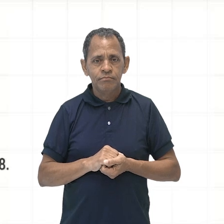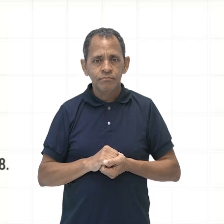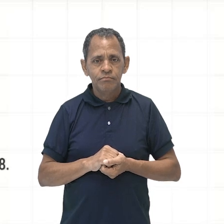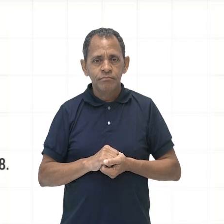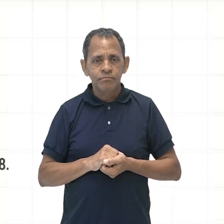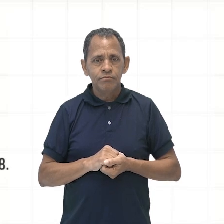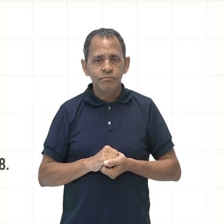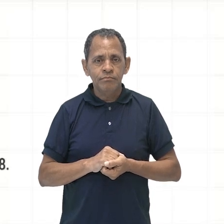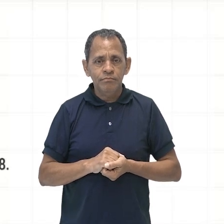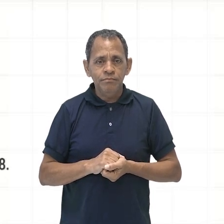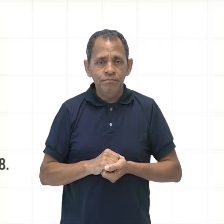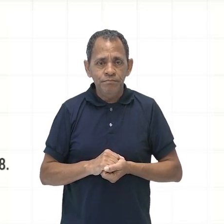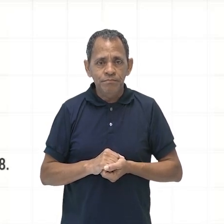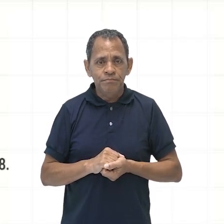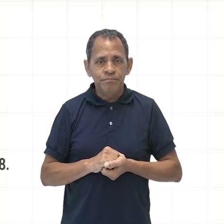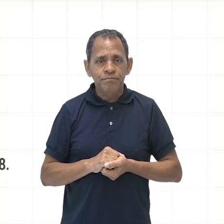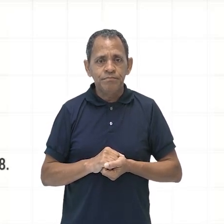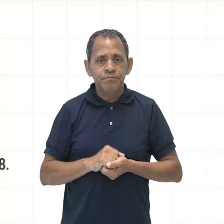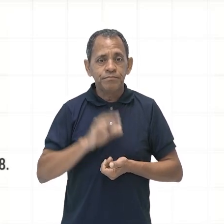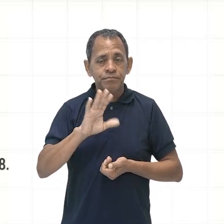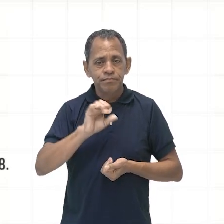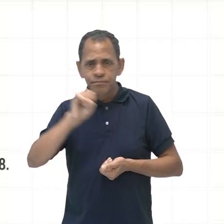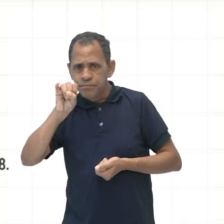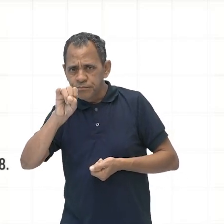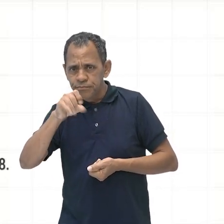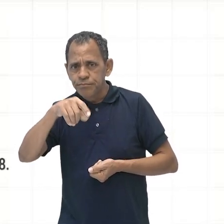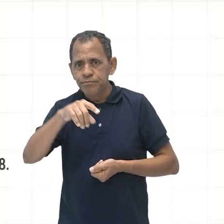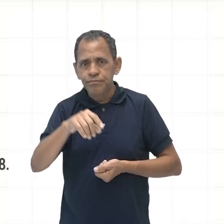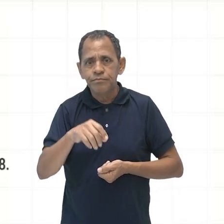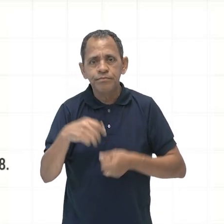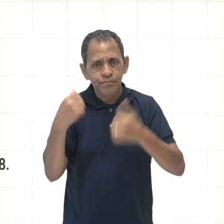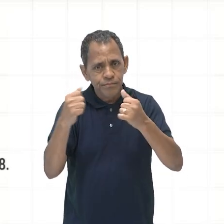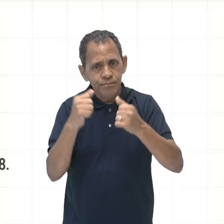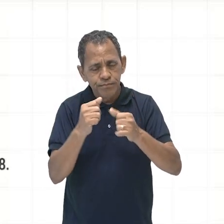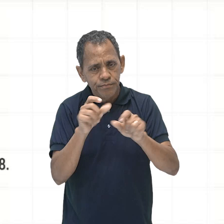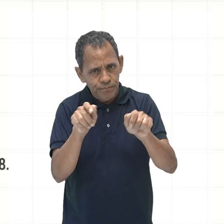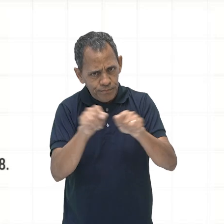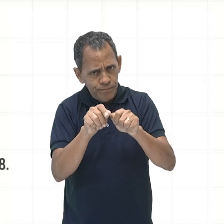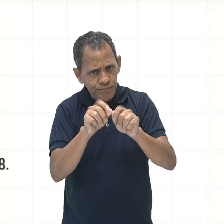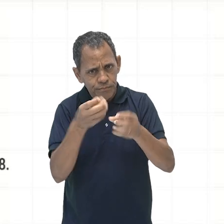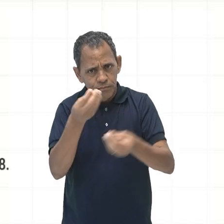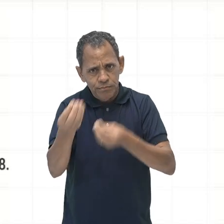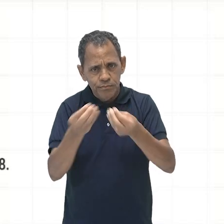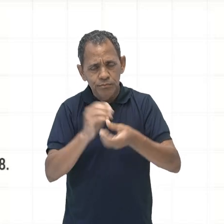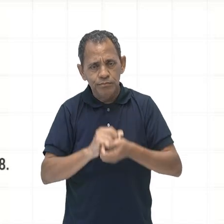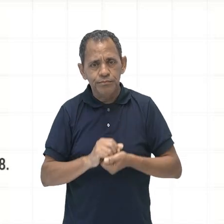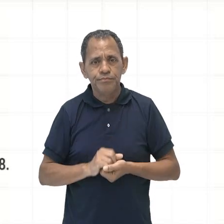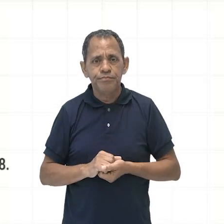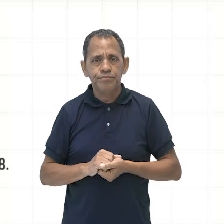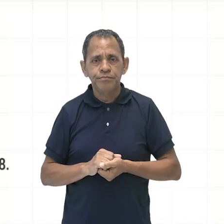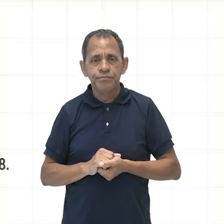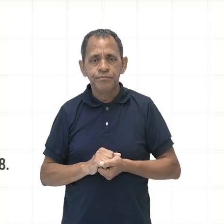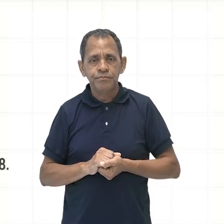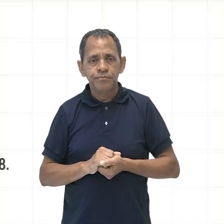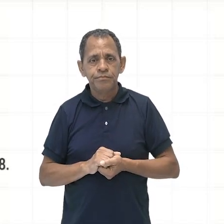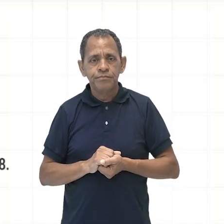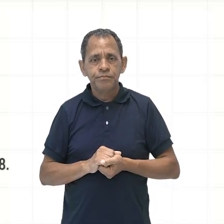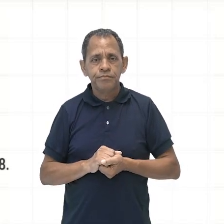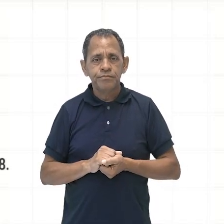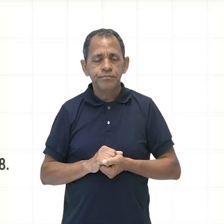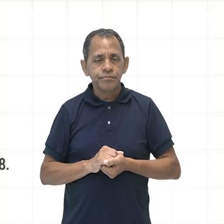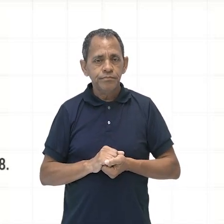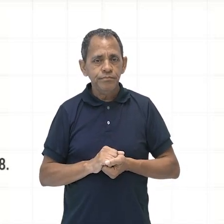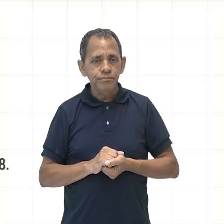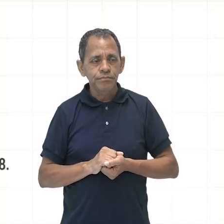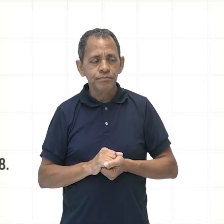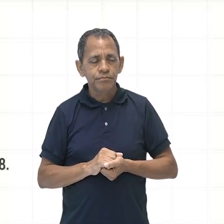pensar mentalmente, você quer fazer continha, então, bora fazer, né? O que a gente vai fazer a conta? A gente vai fazer assim, ó. Se